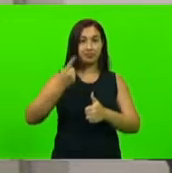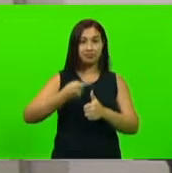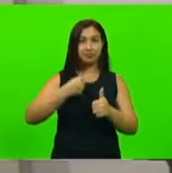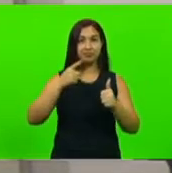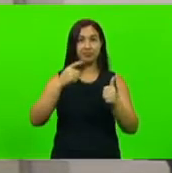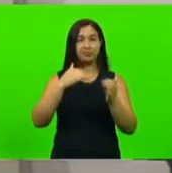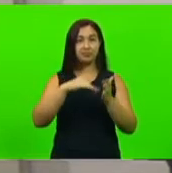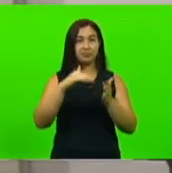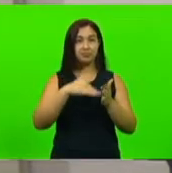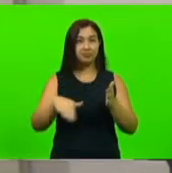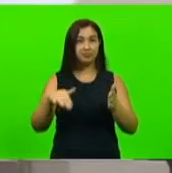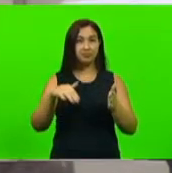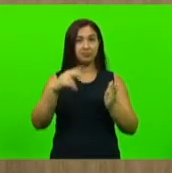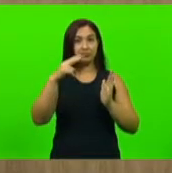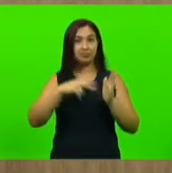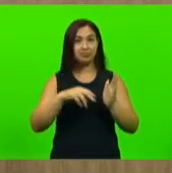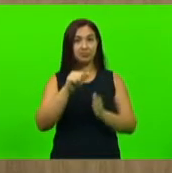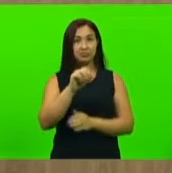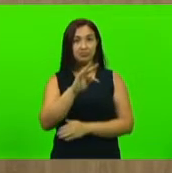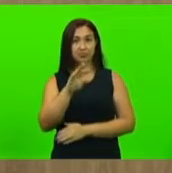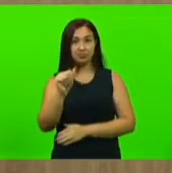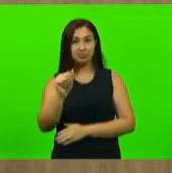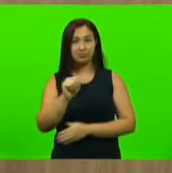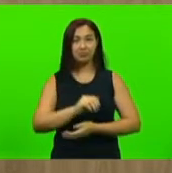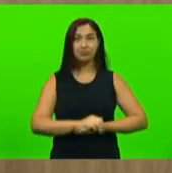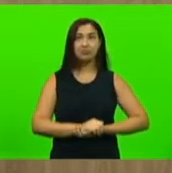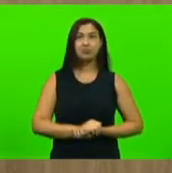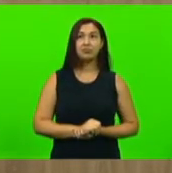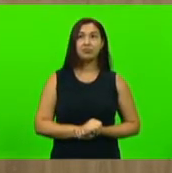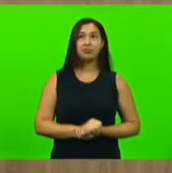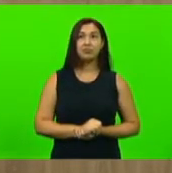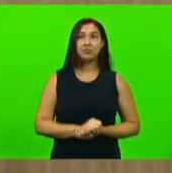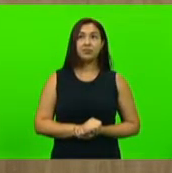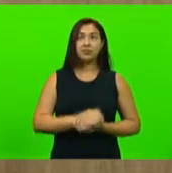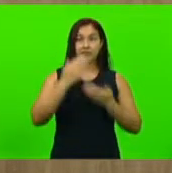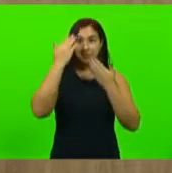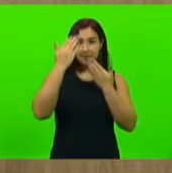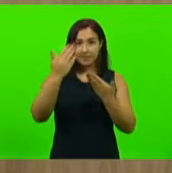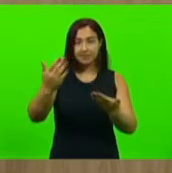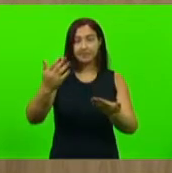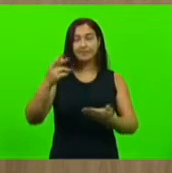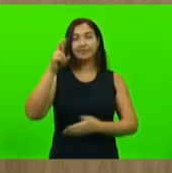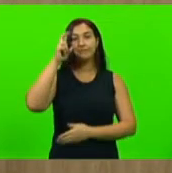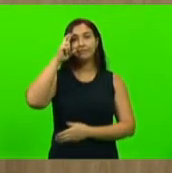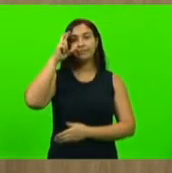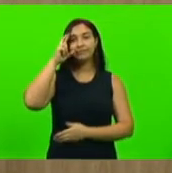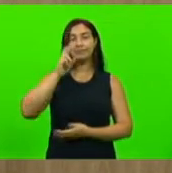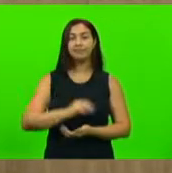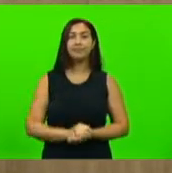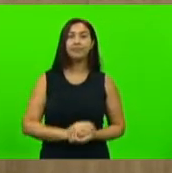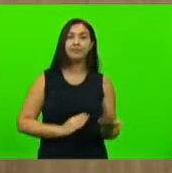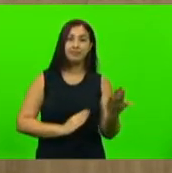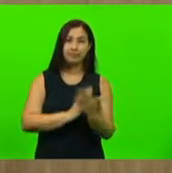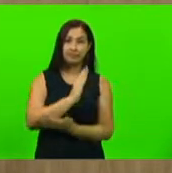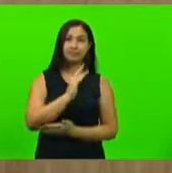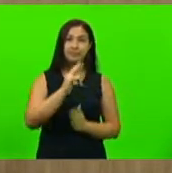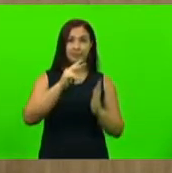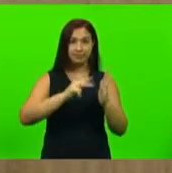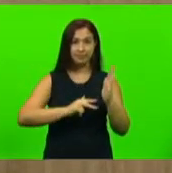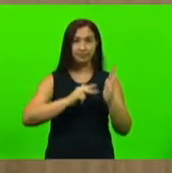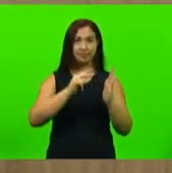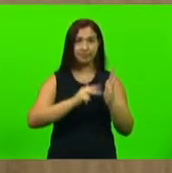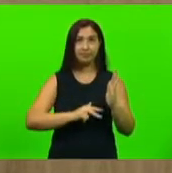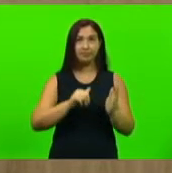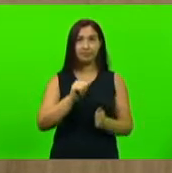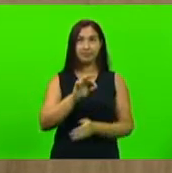secretário, lavrei a presente ata. Obrigado, deputado Ricardo Alba. Aprovada as atas que acabaram